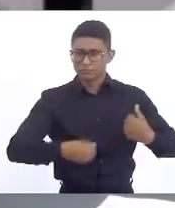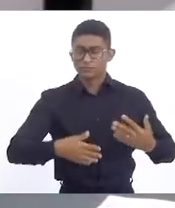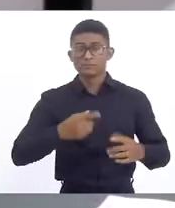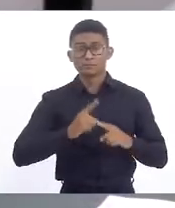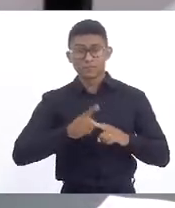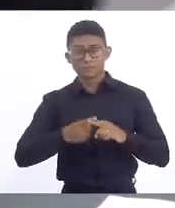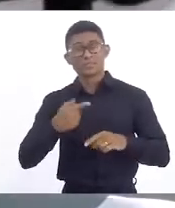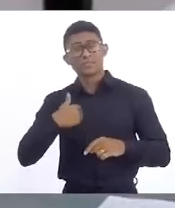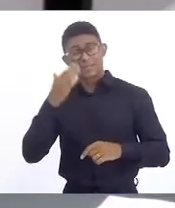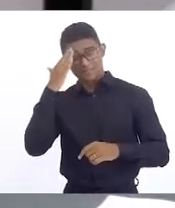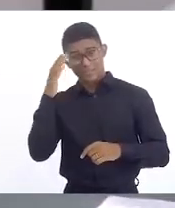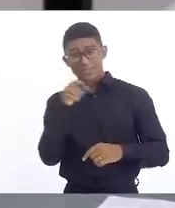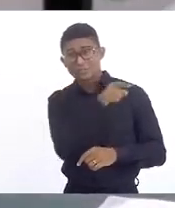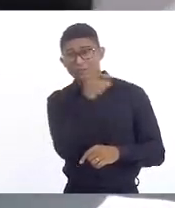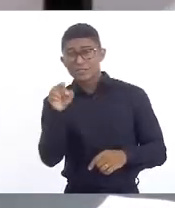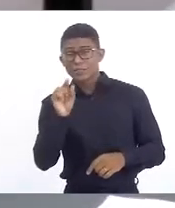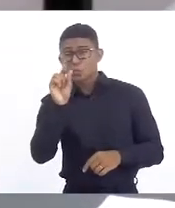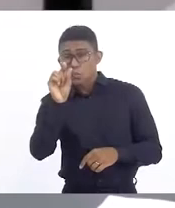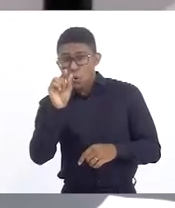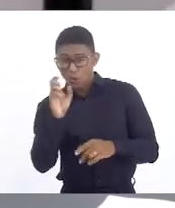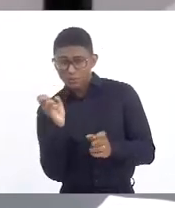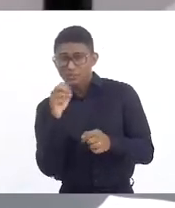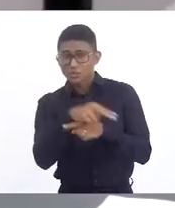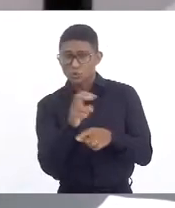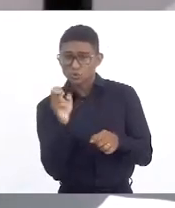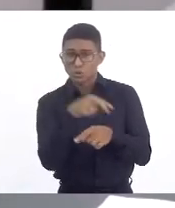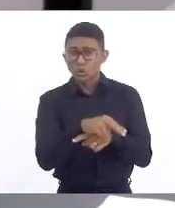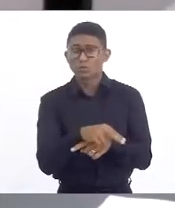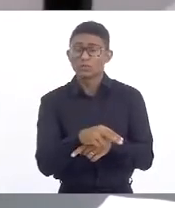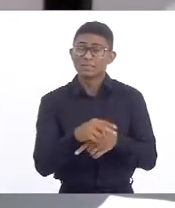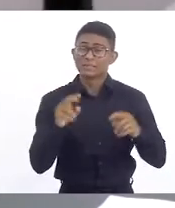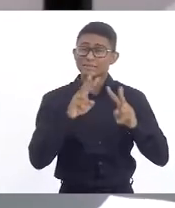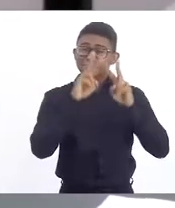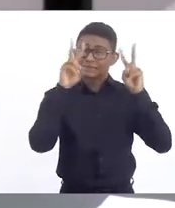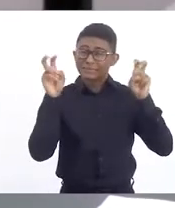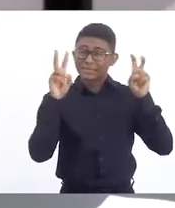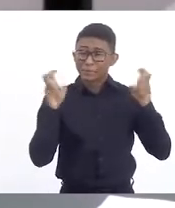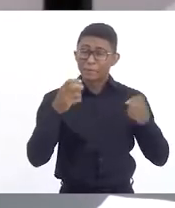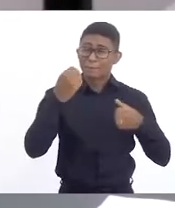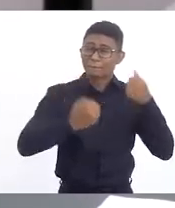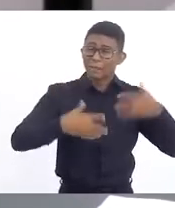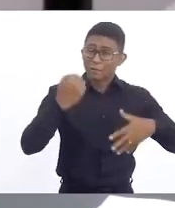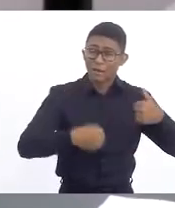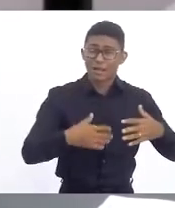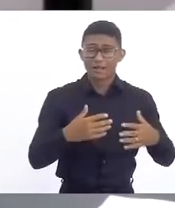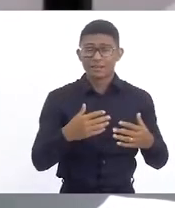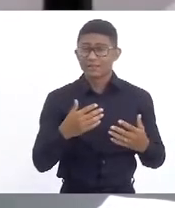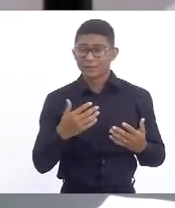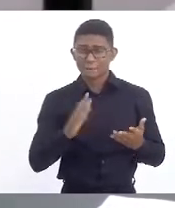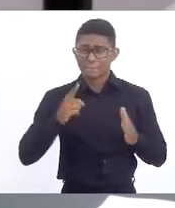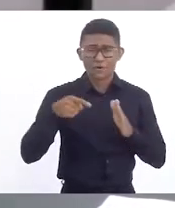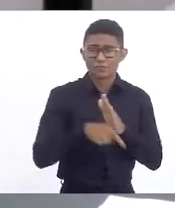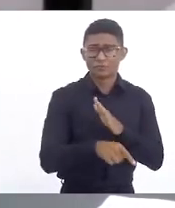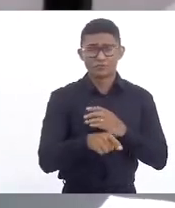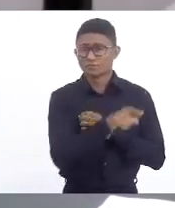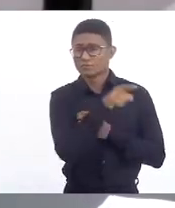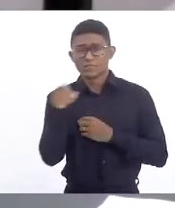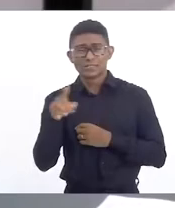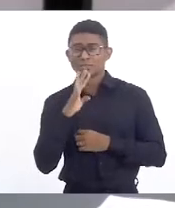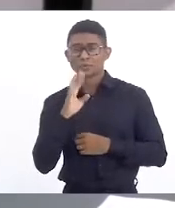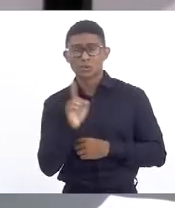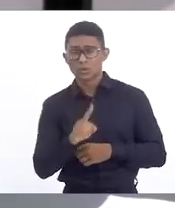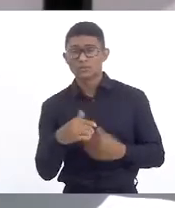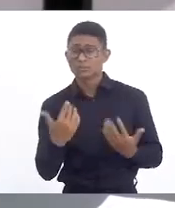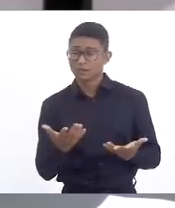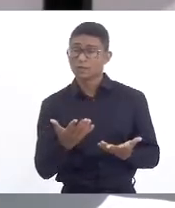evidentemente, não têm condições de falar sobre esses temas que estão aqui, a não ser superficialmente. Então, para dar tempo